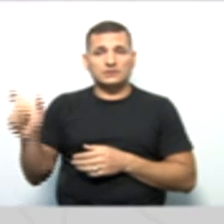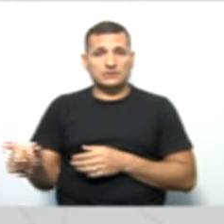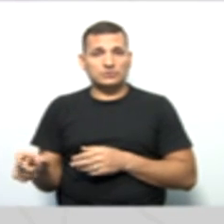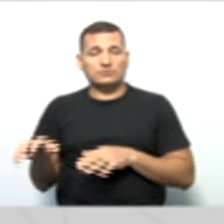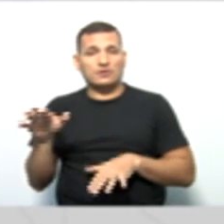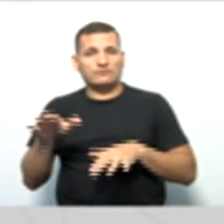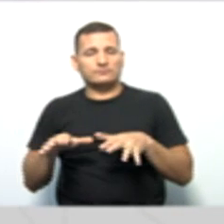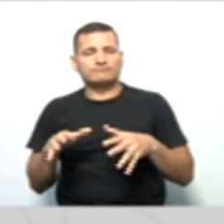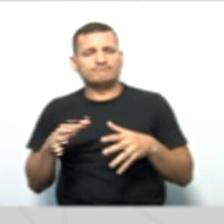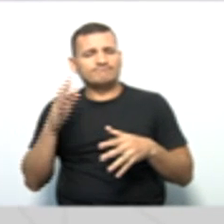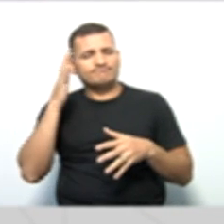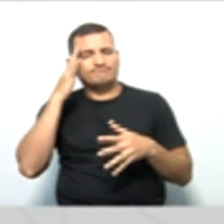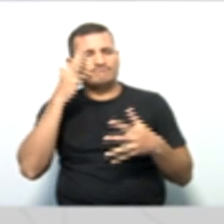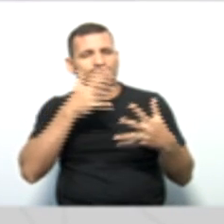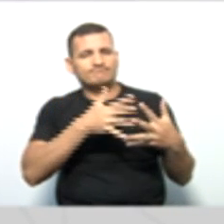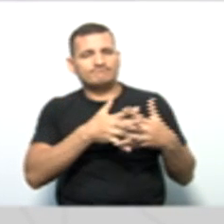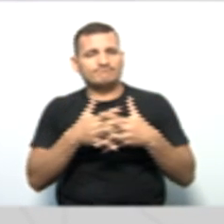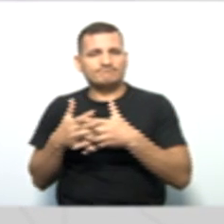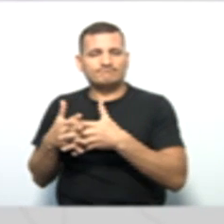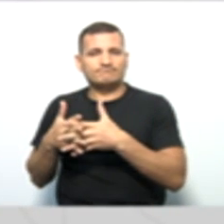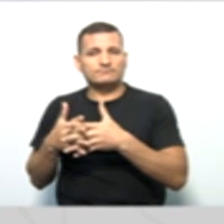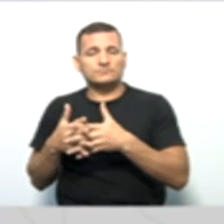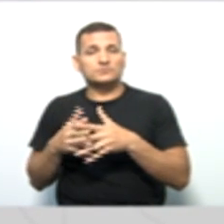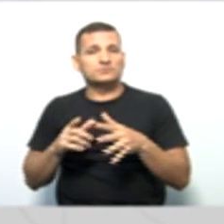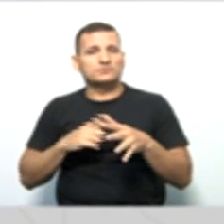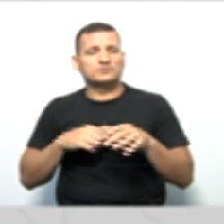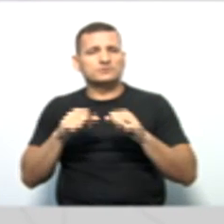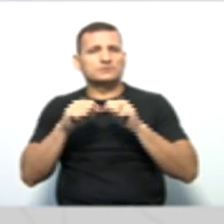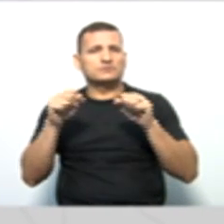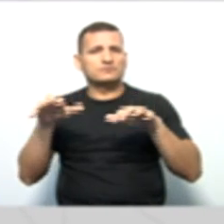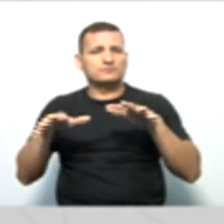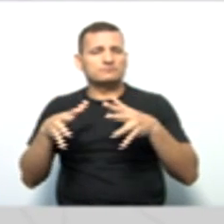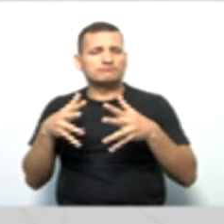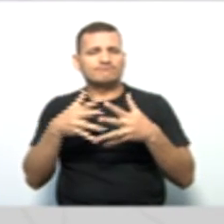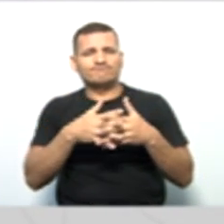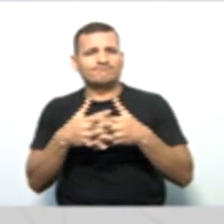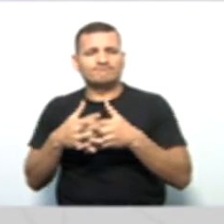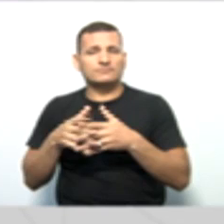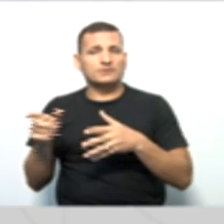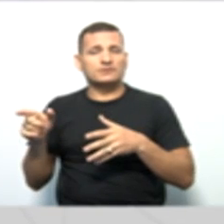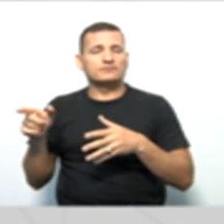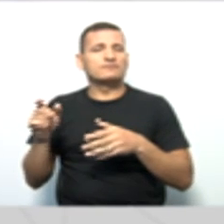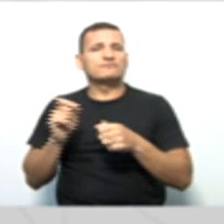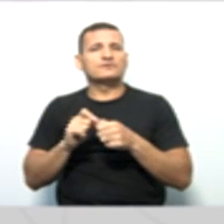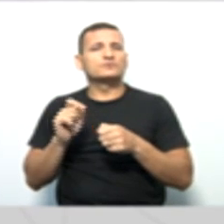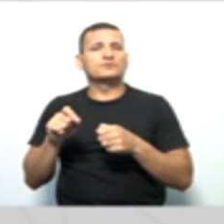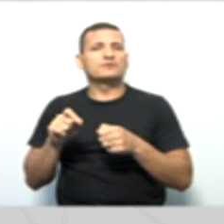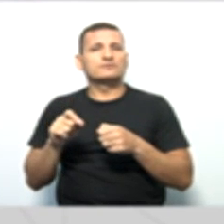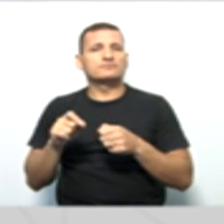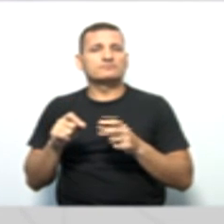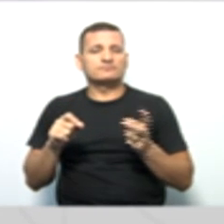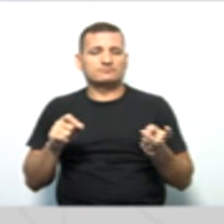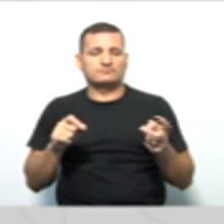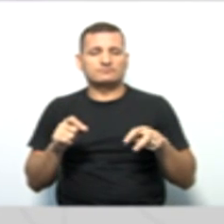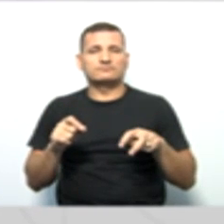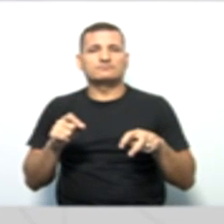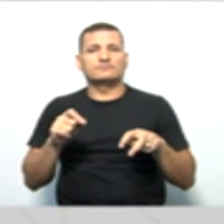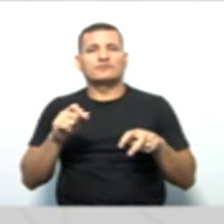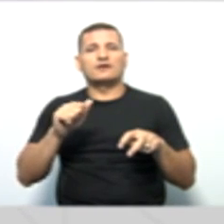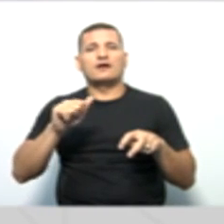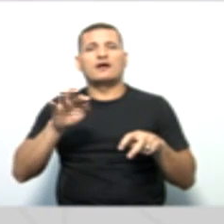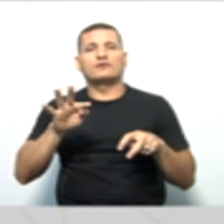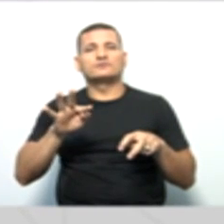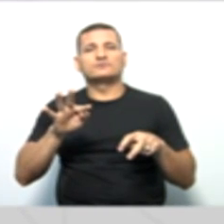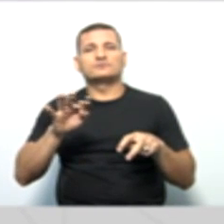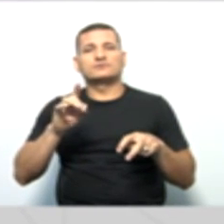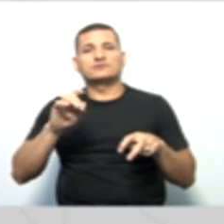na hora de fechar um sistema, né? E tem sistema que é tão confuso que o cliente sabe o que ele faz, ele vai lá no Ctrl Alt Del, gerenciador de tarefas e pronto, mata isso